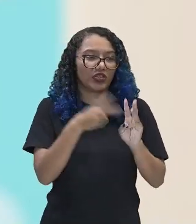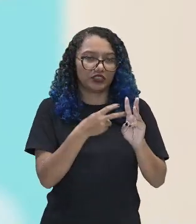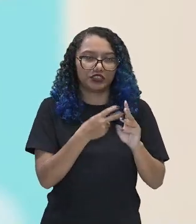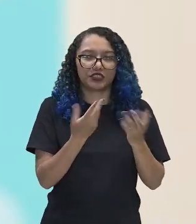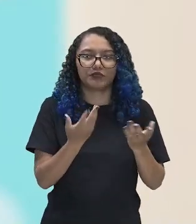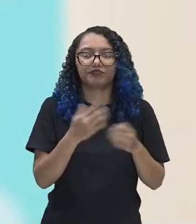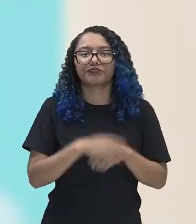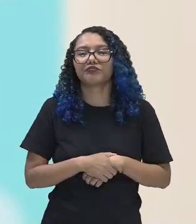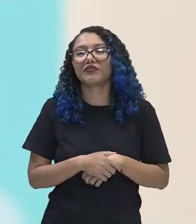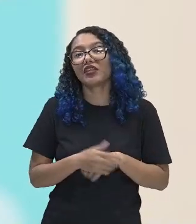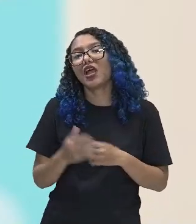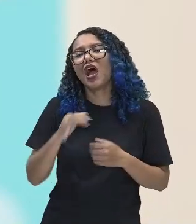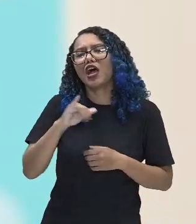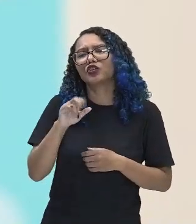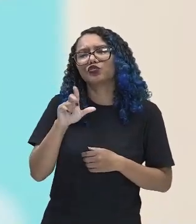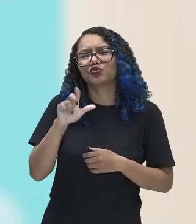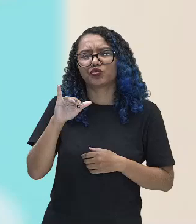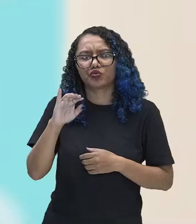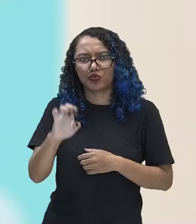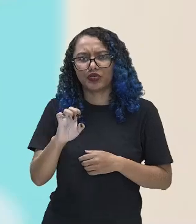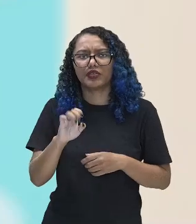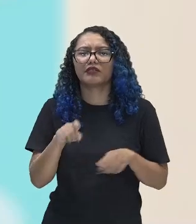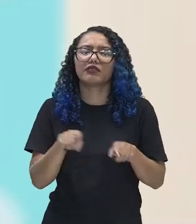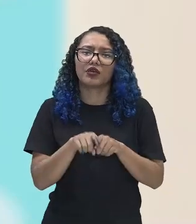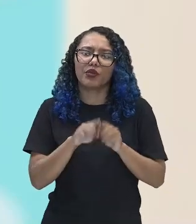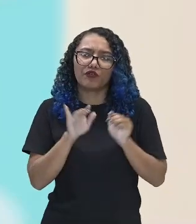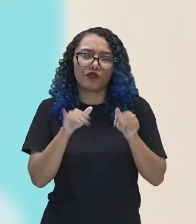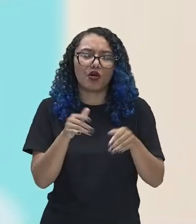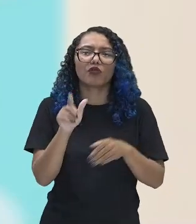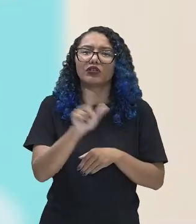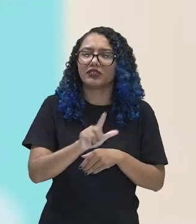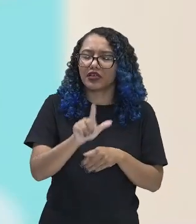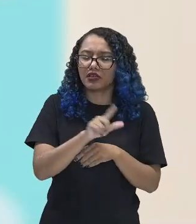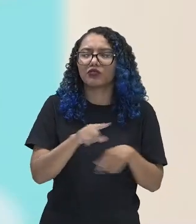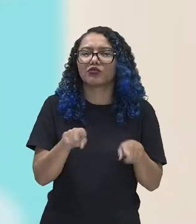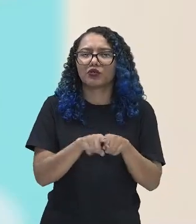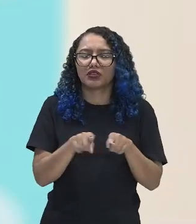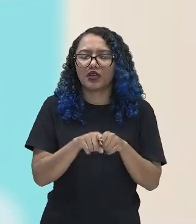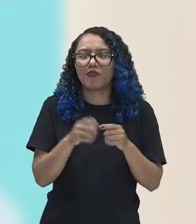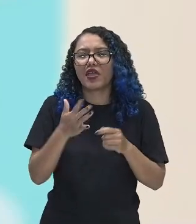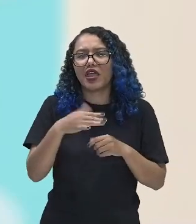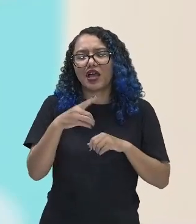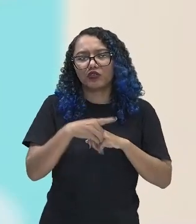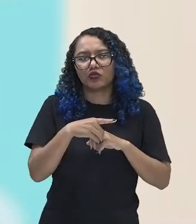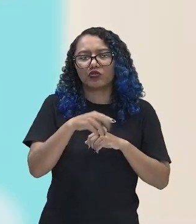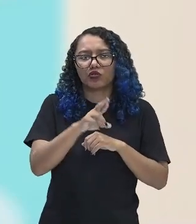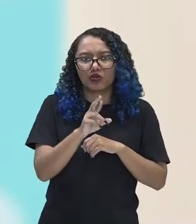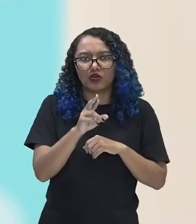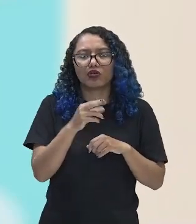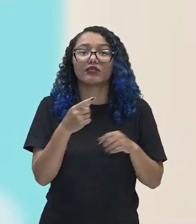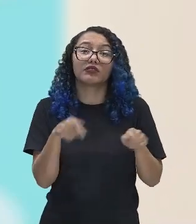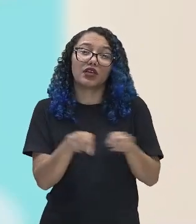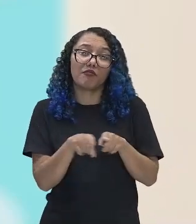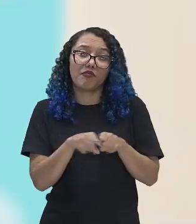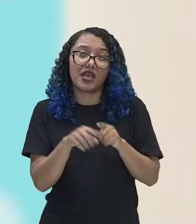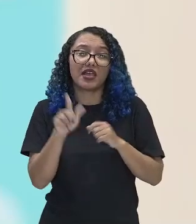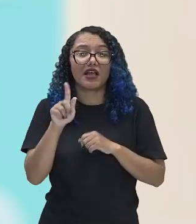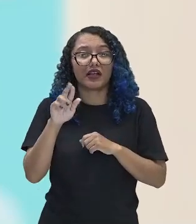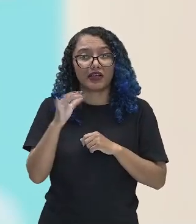com a literatura mesmo, o doutorado dela, todo o processo de doutorado, assim como de Graça Graúna, se